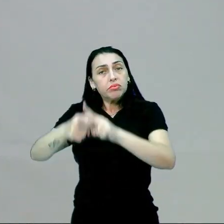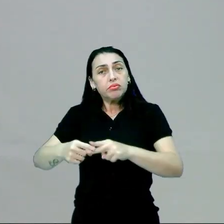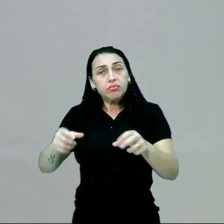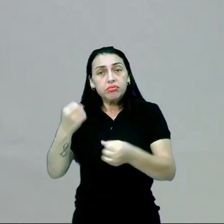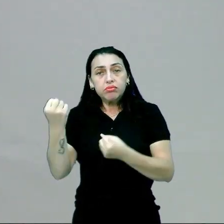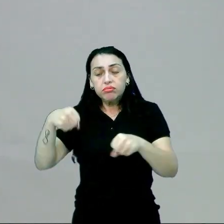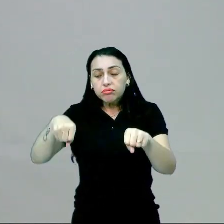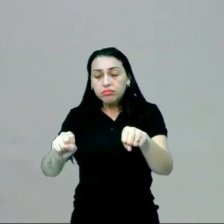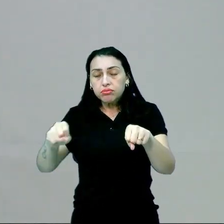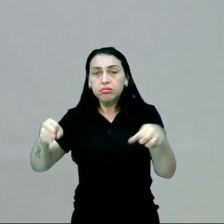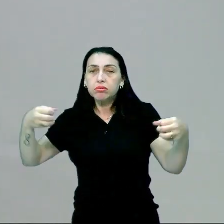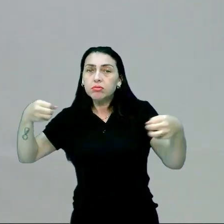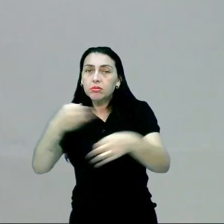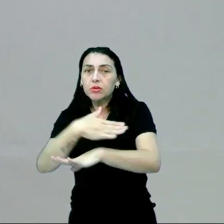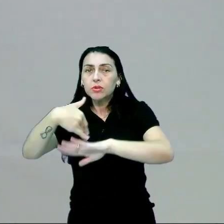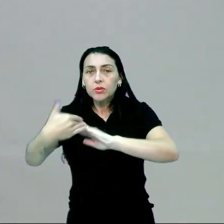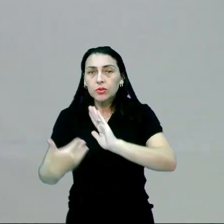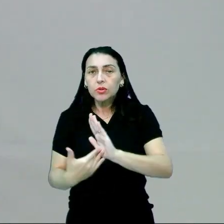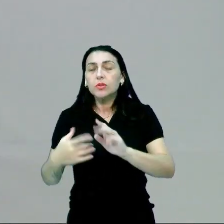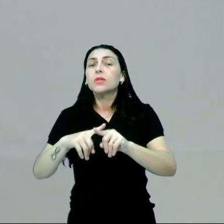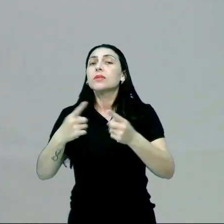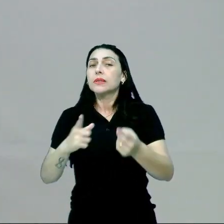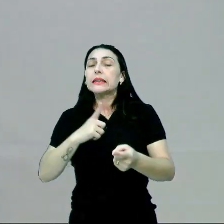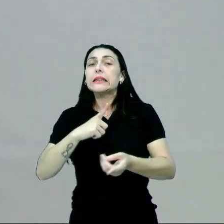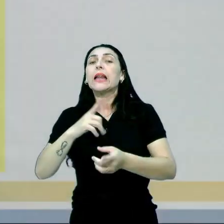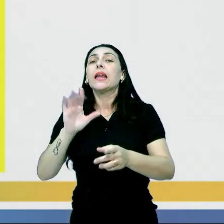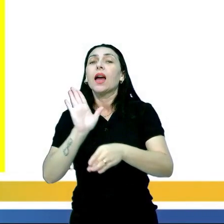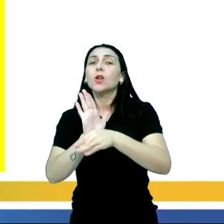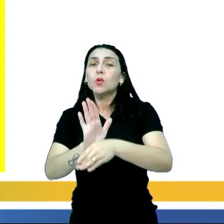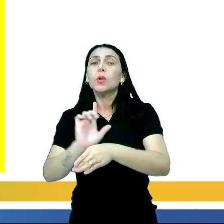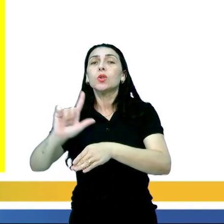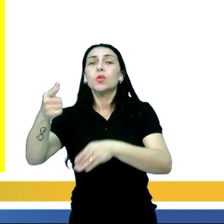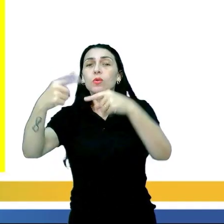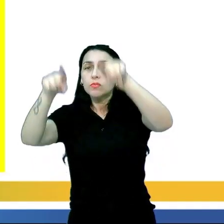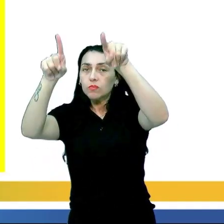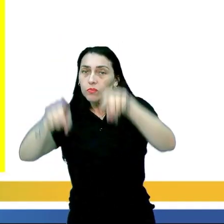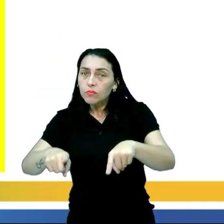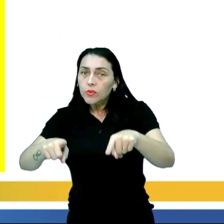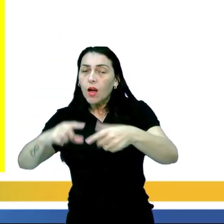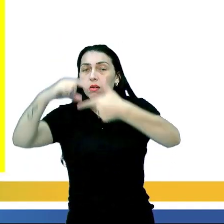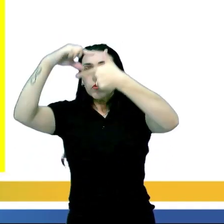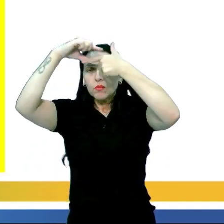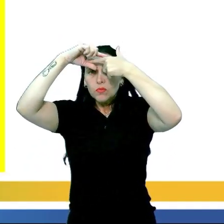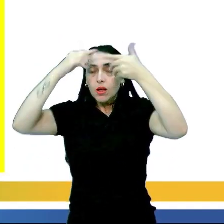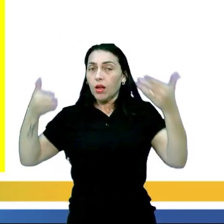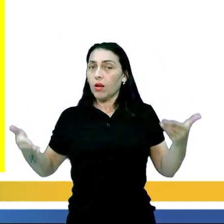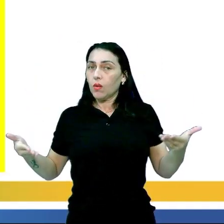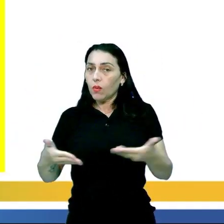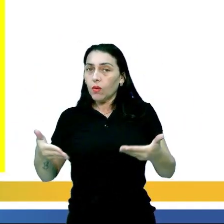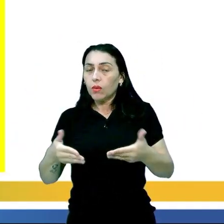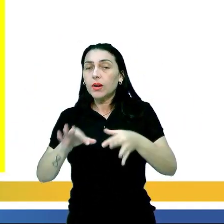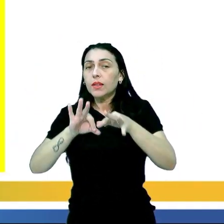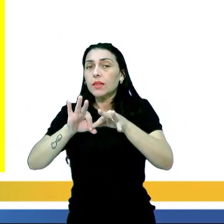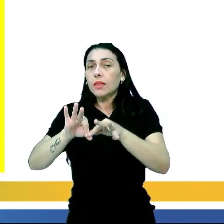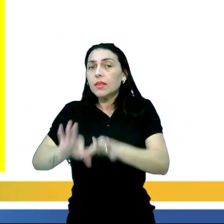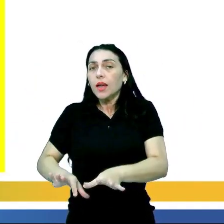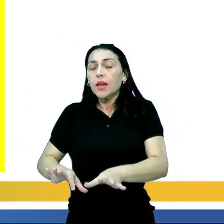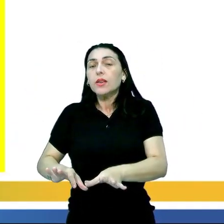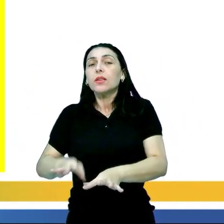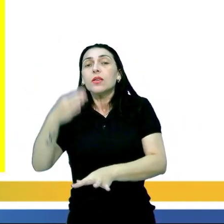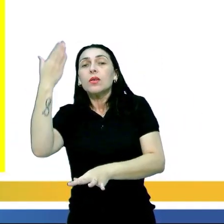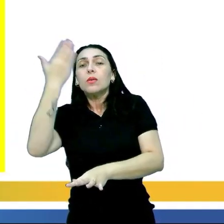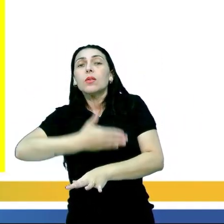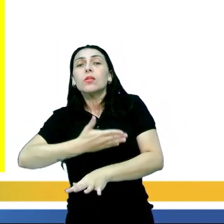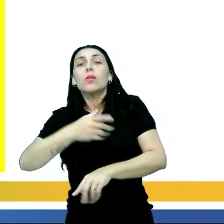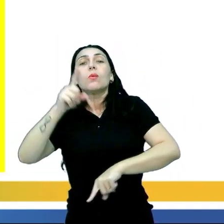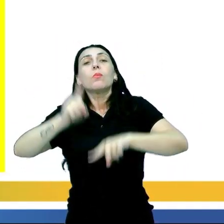por inteiro. Então, isso aqui é uma forma de alienação, né? Agora, deixa de se identificar